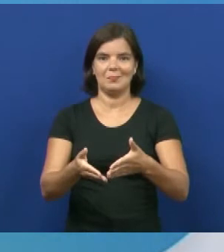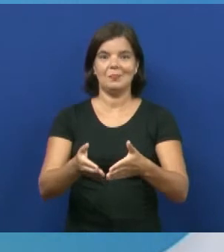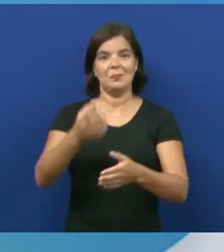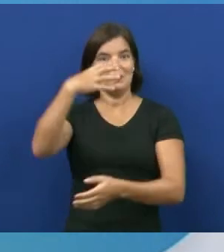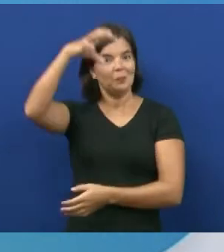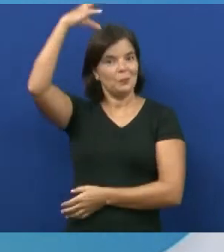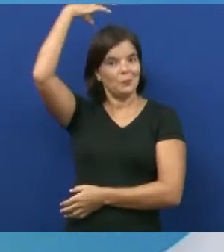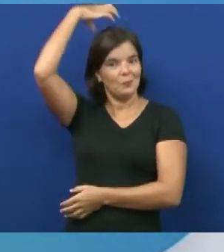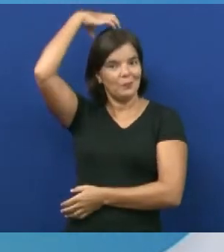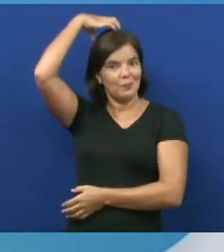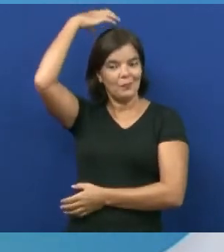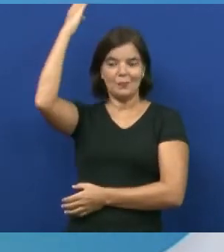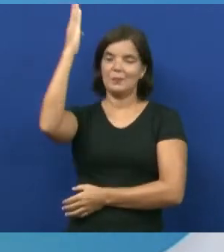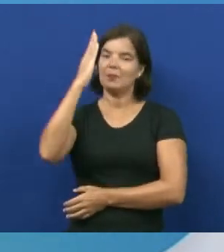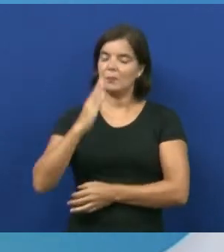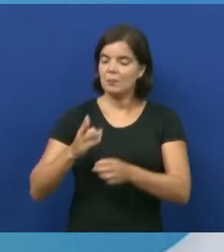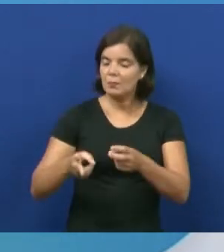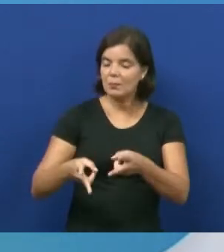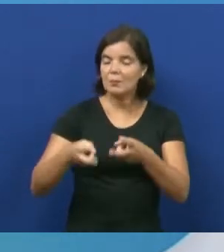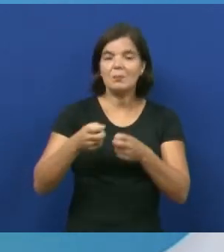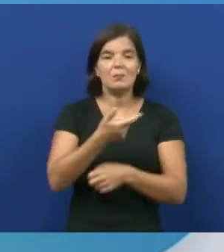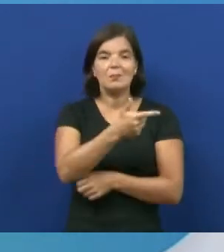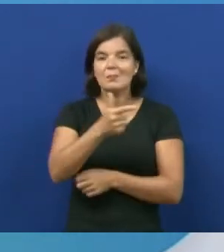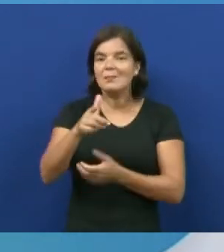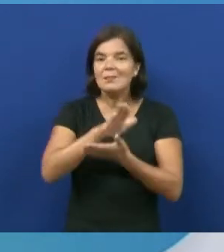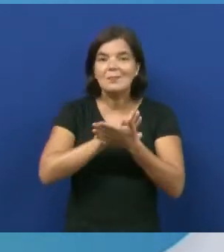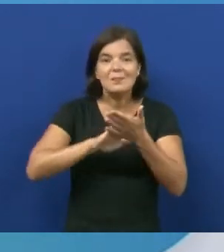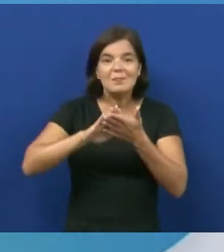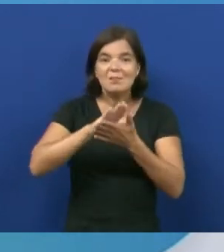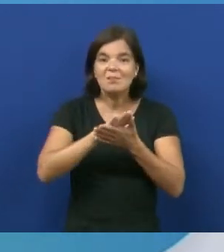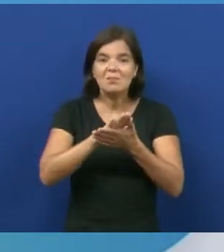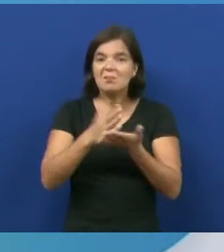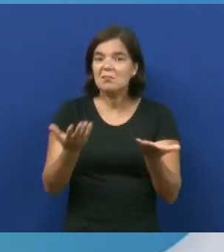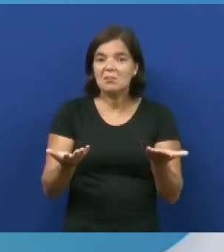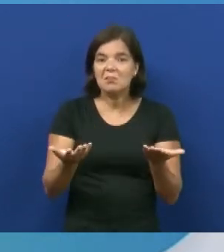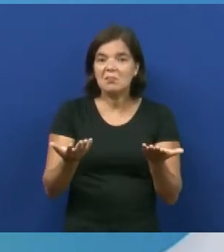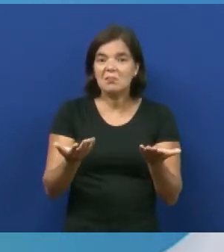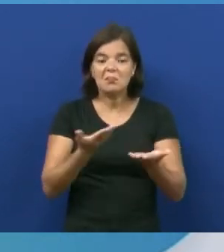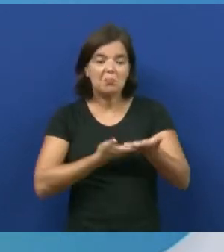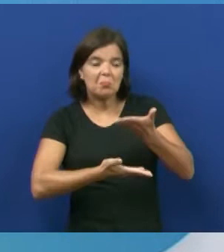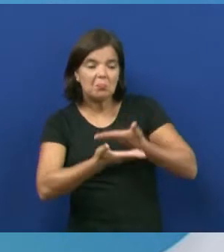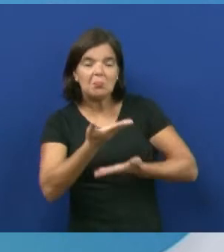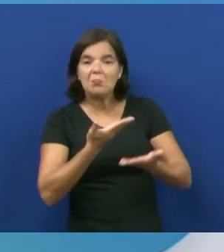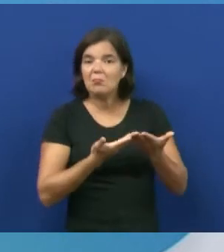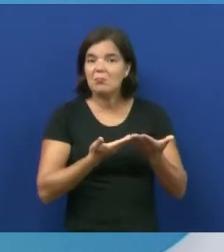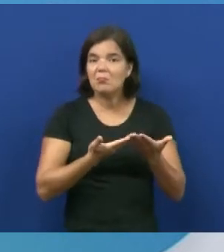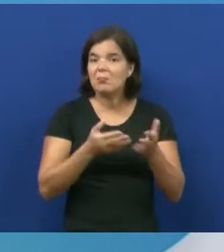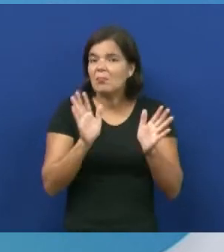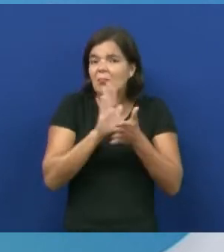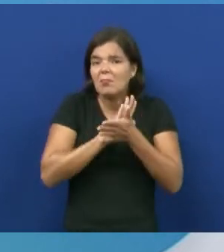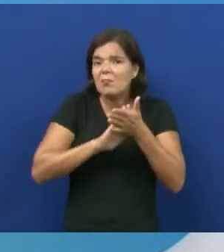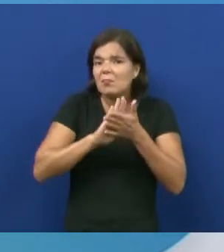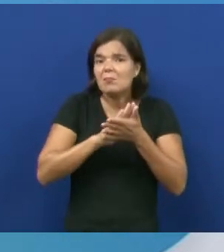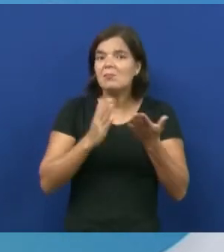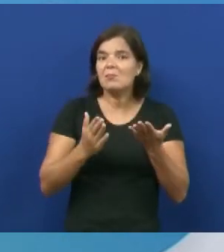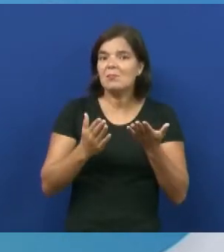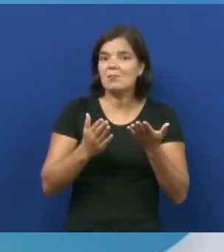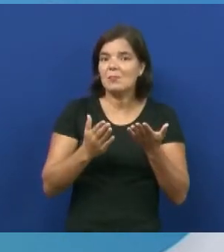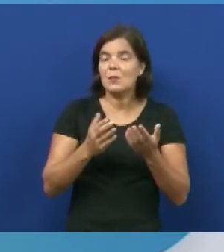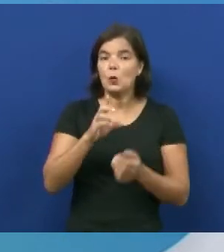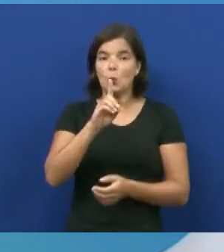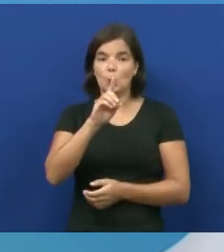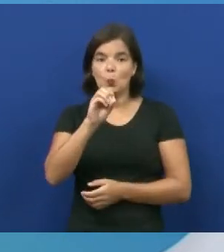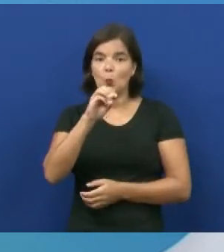no Brasil, percebe-se que não havia nada para entreter a corte, a aristocracia. E aí, Dom